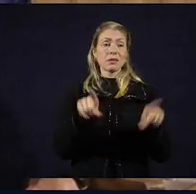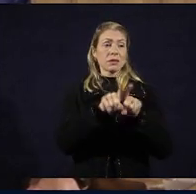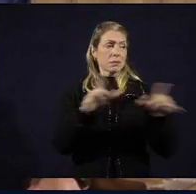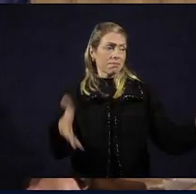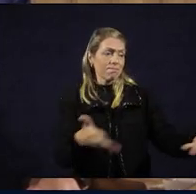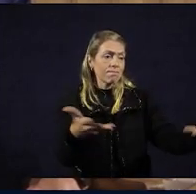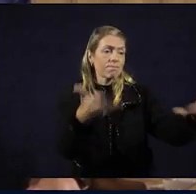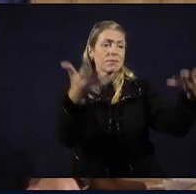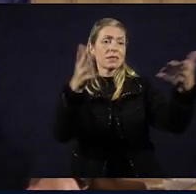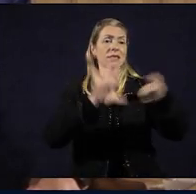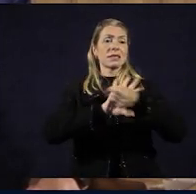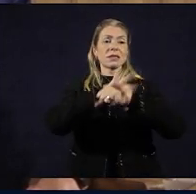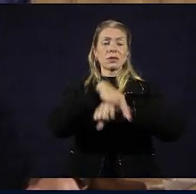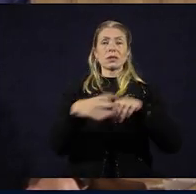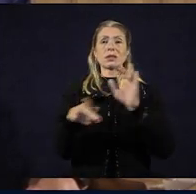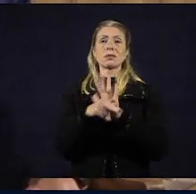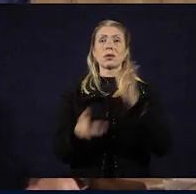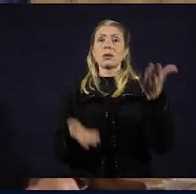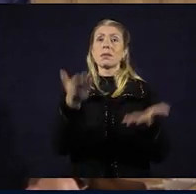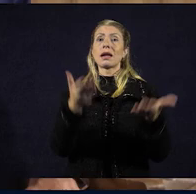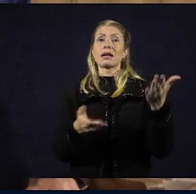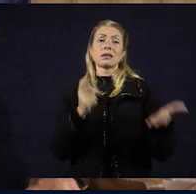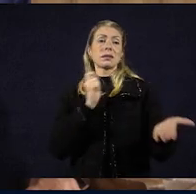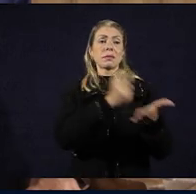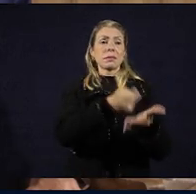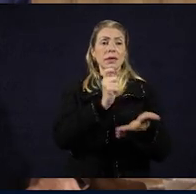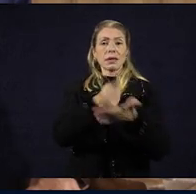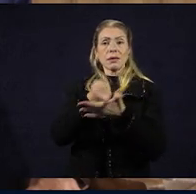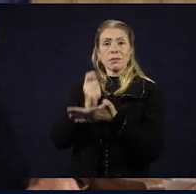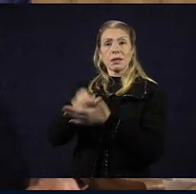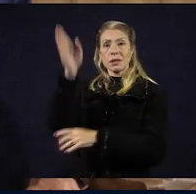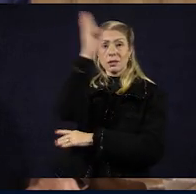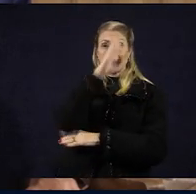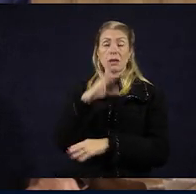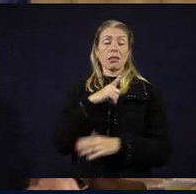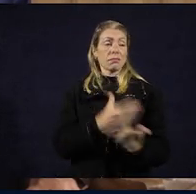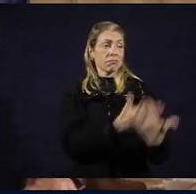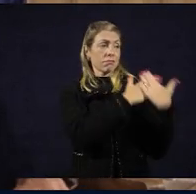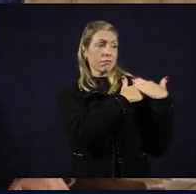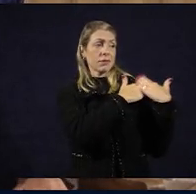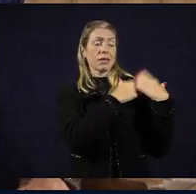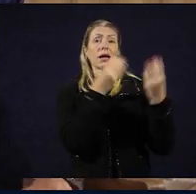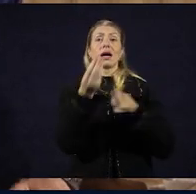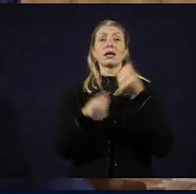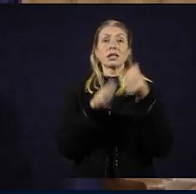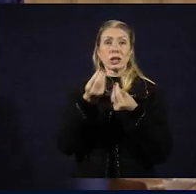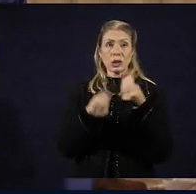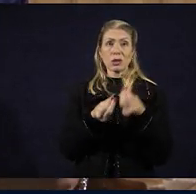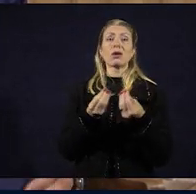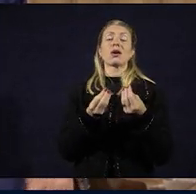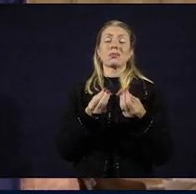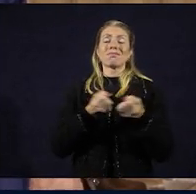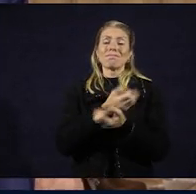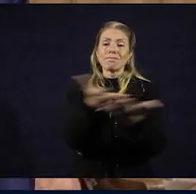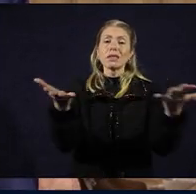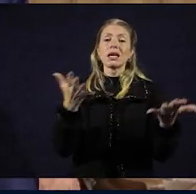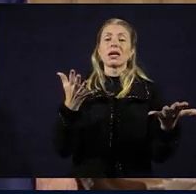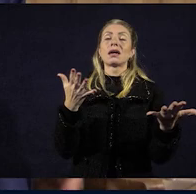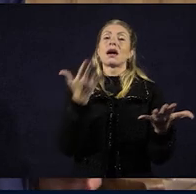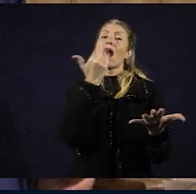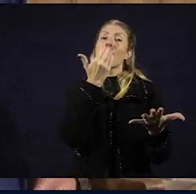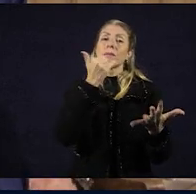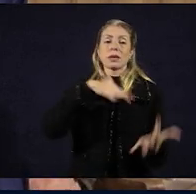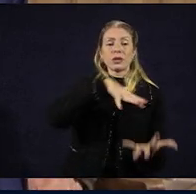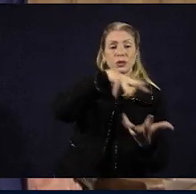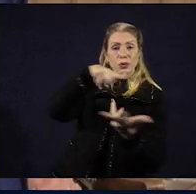segurança da balança de pagamentos brasileira tem a responsabilidade de alimentar o mundo então